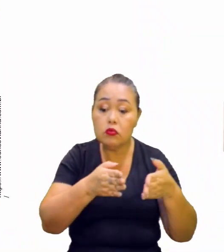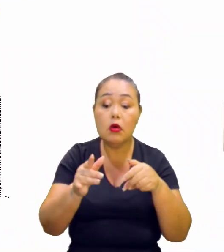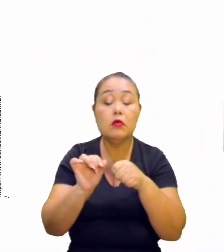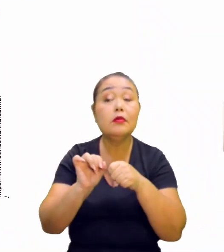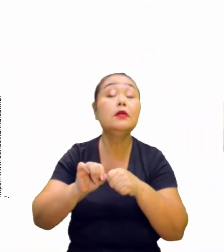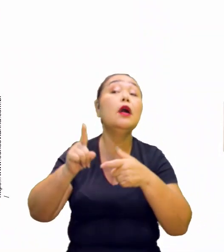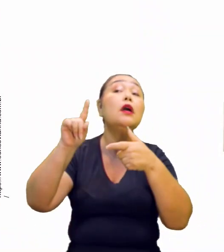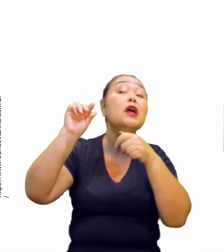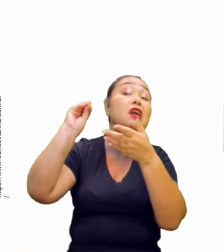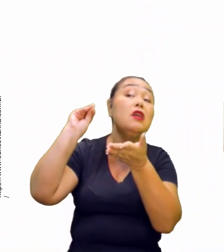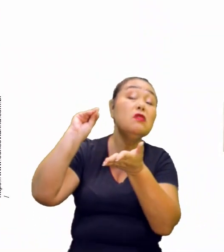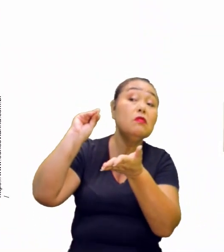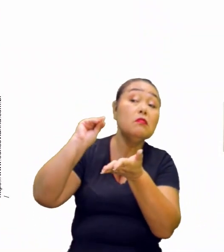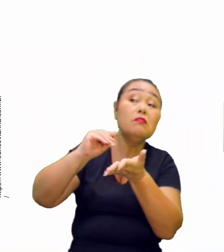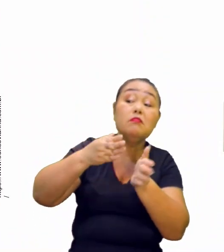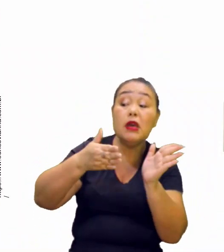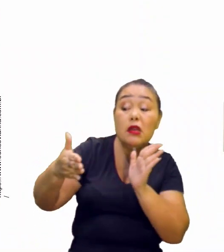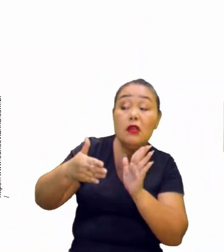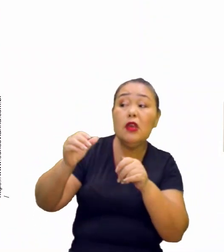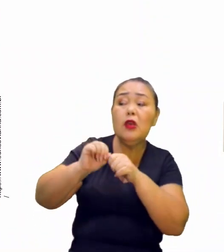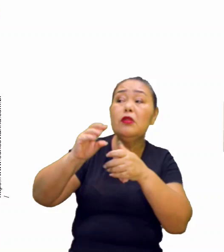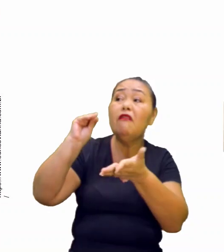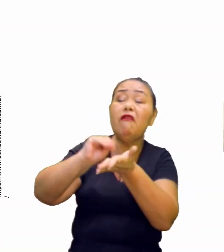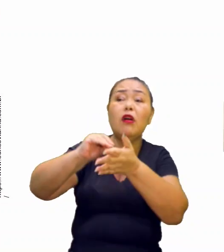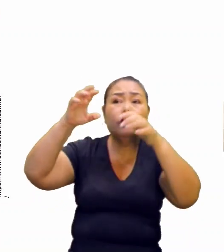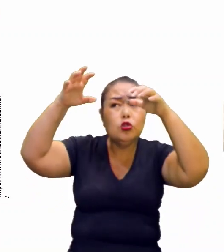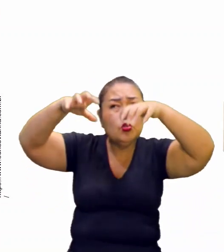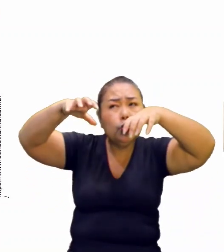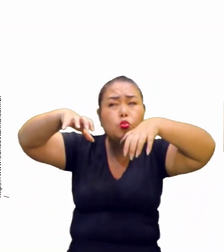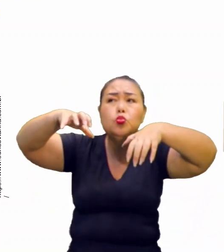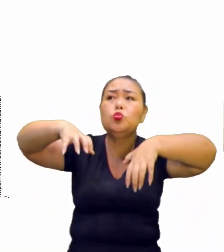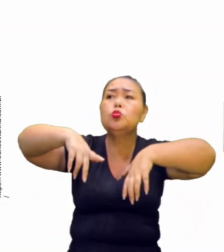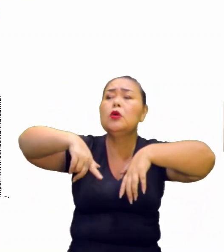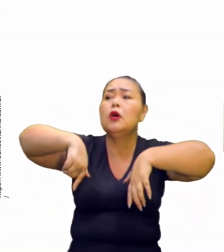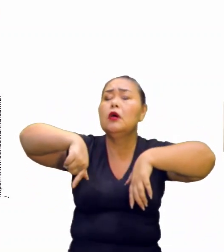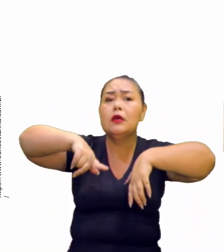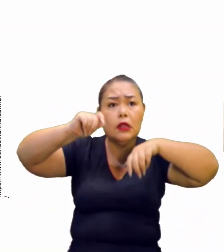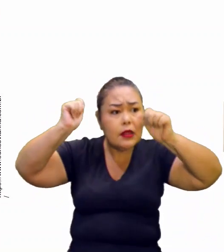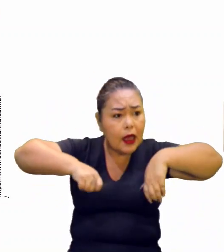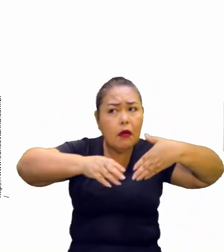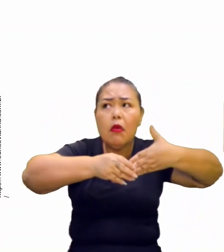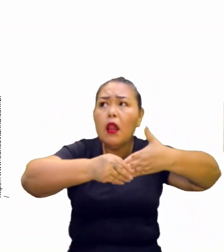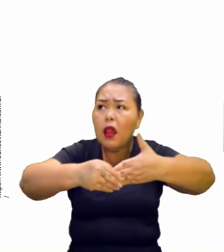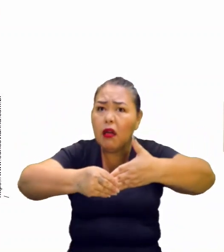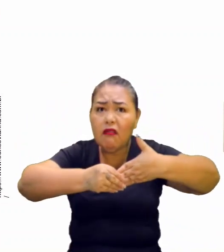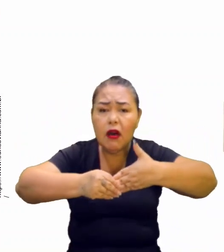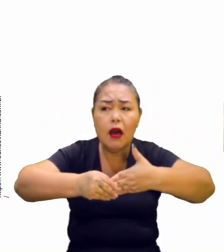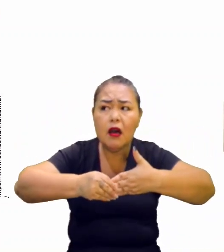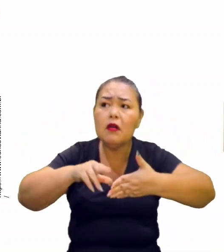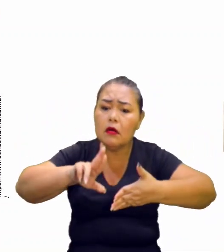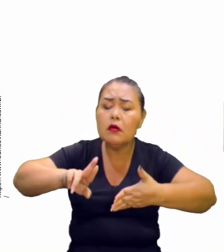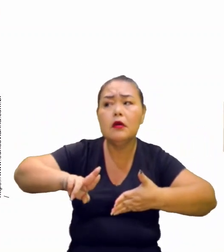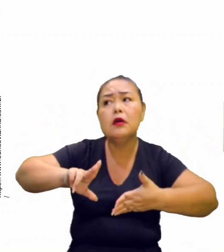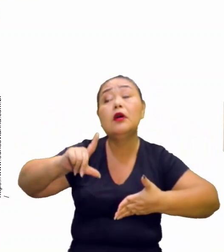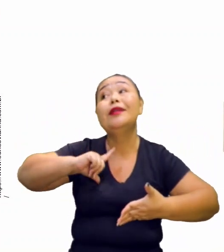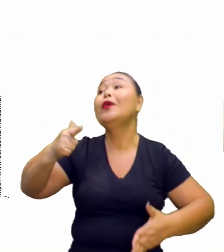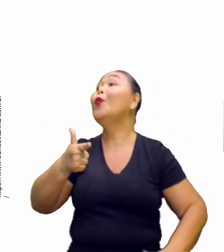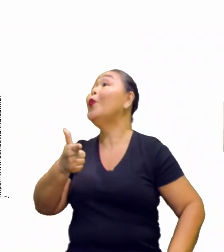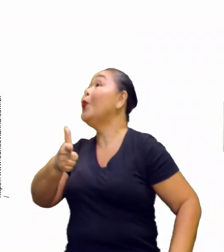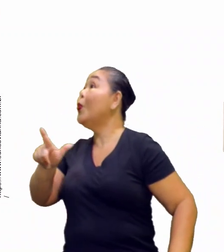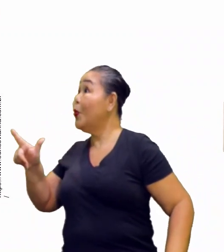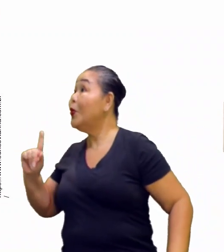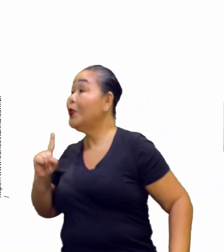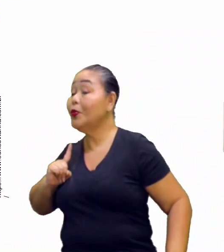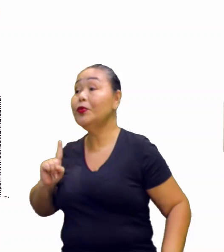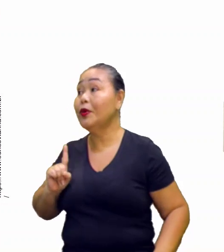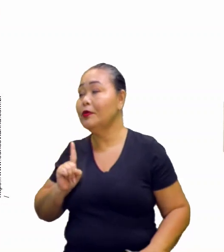de estiagens mais longas, eu vou ter como fazer esse escoamento utilizando esse recurso? Ah, eu tenho outra via, eu tenho como